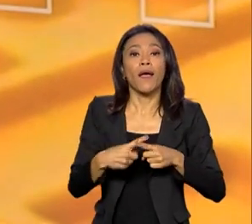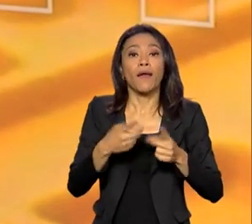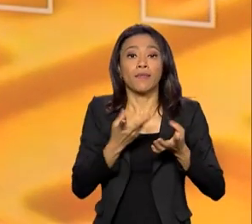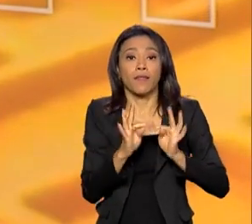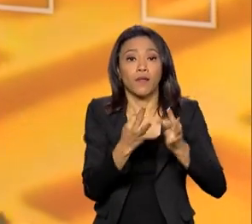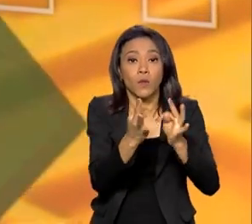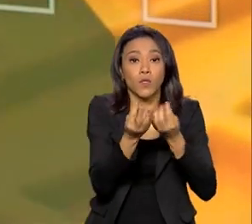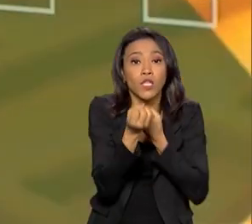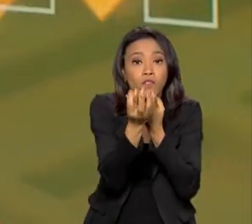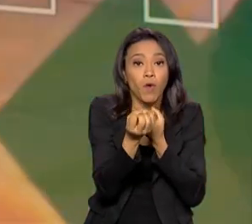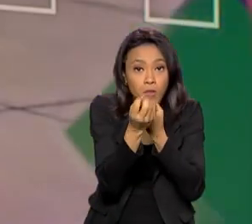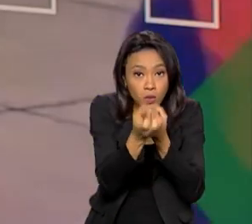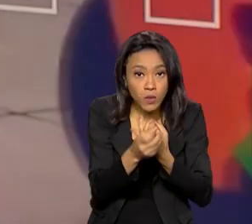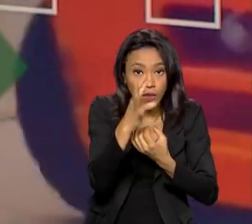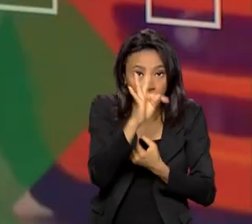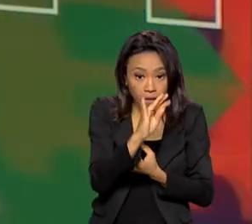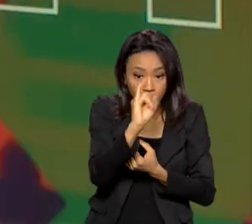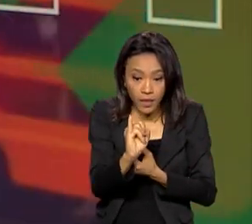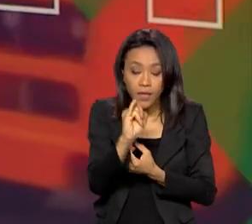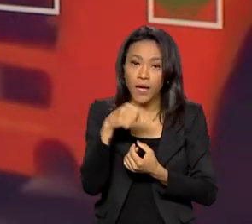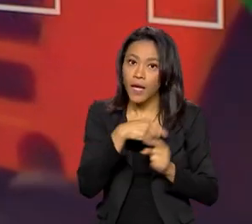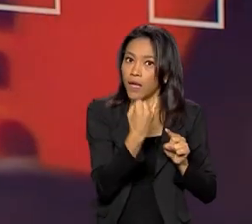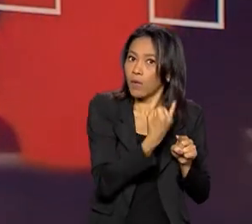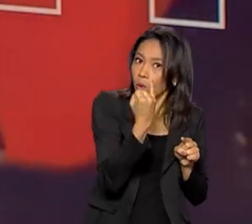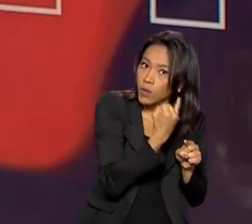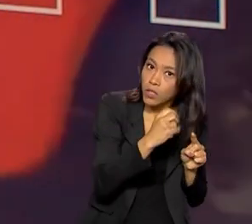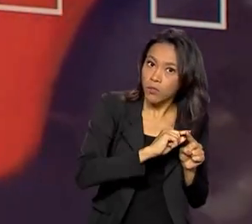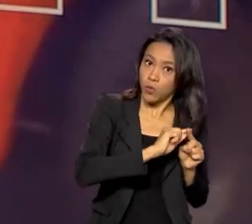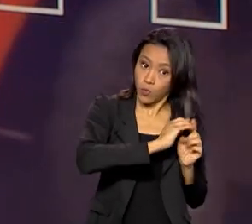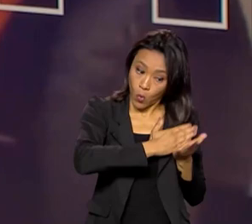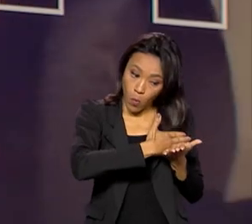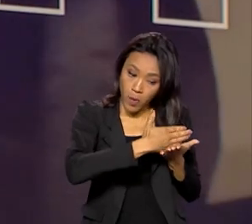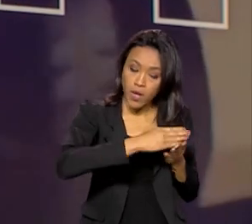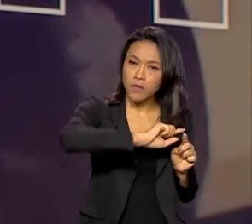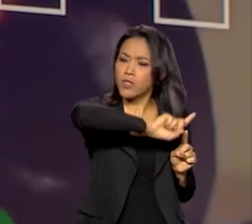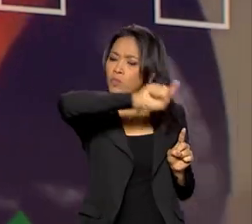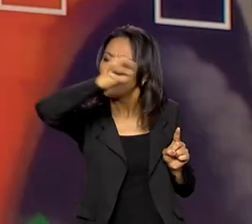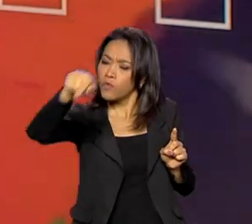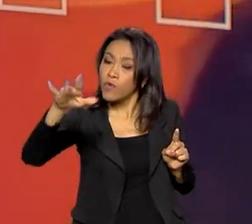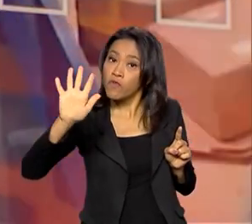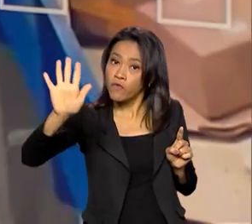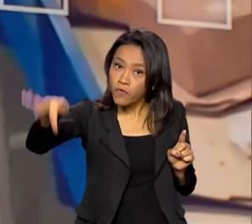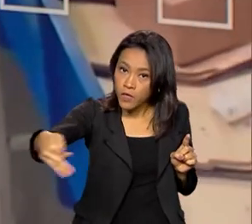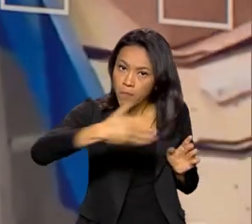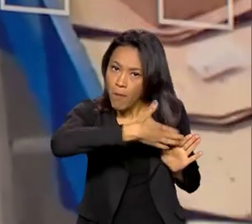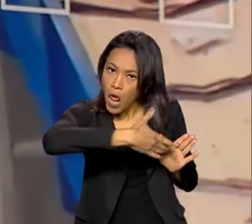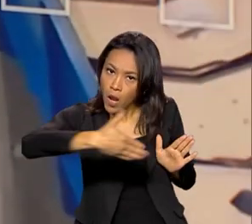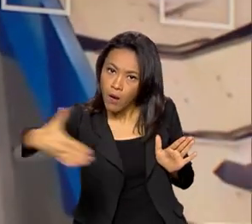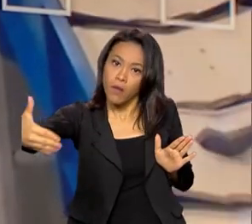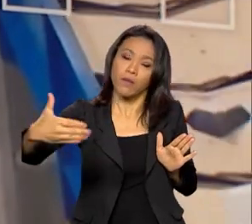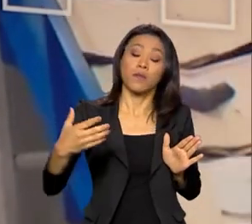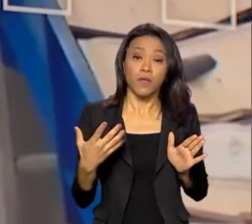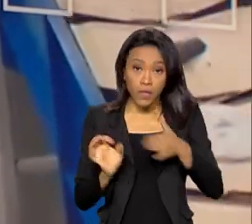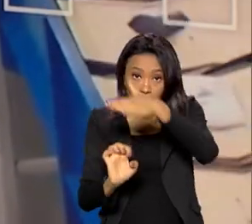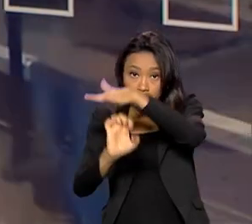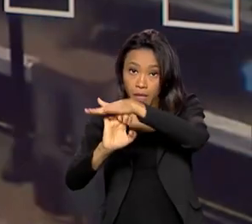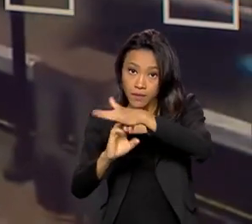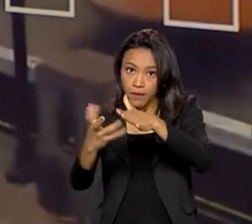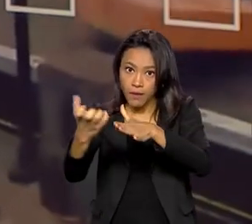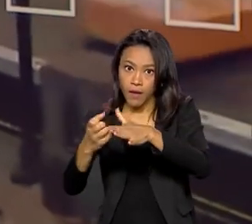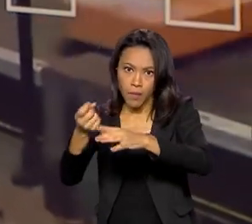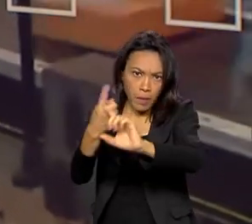também, é uma atividade fim e meio. E a empresa que se pretende, né, projetar no futuro, como está